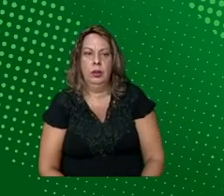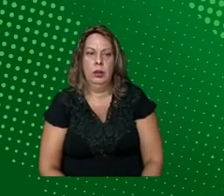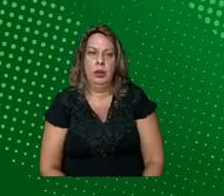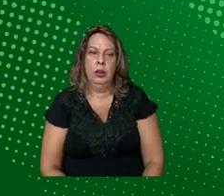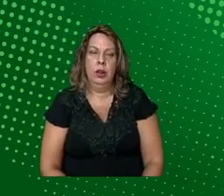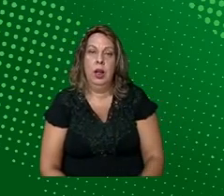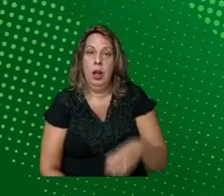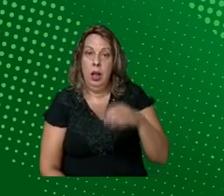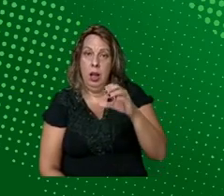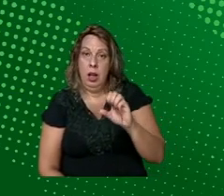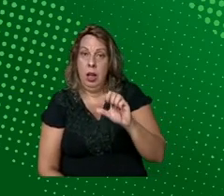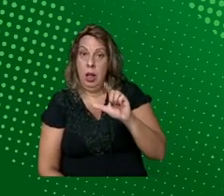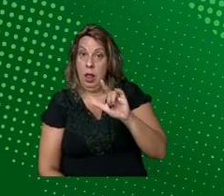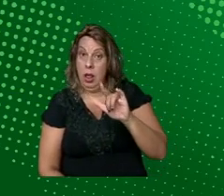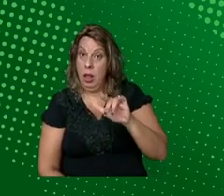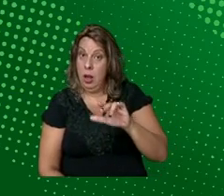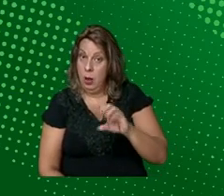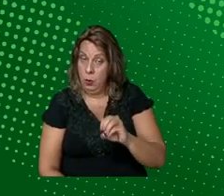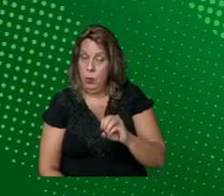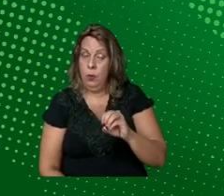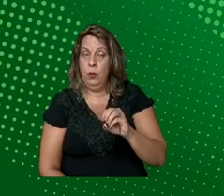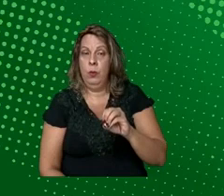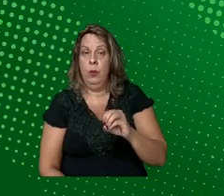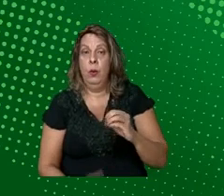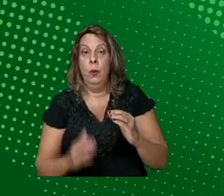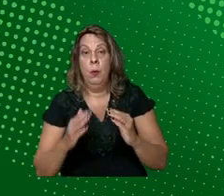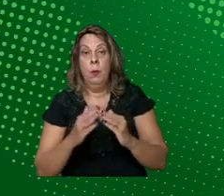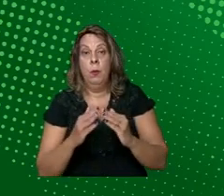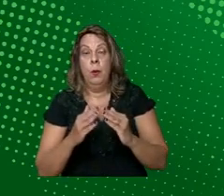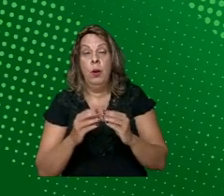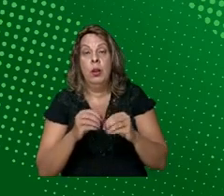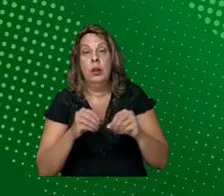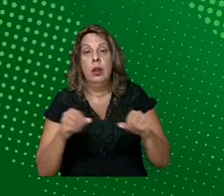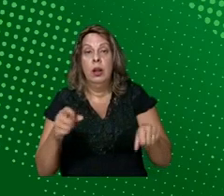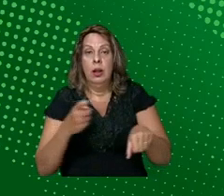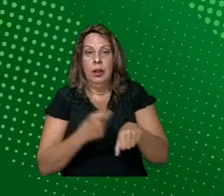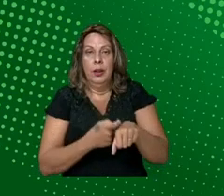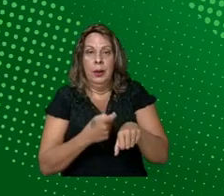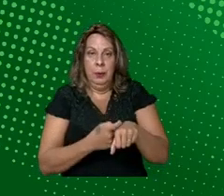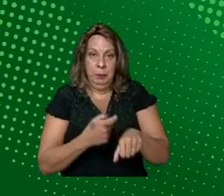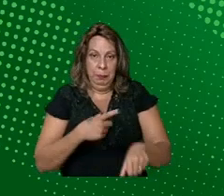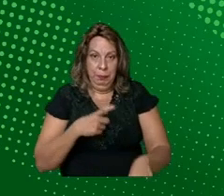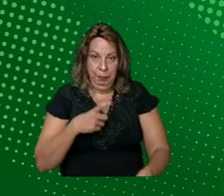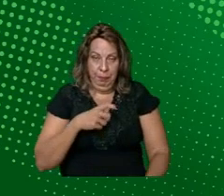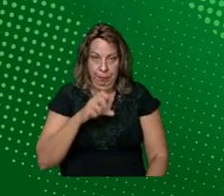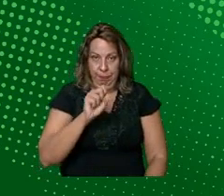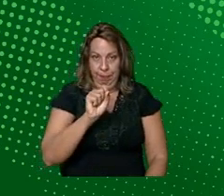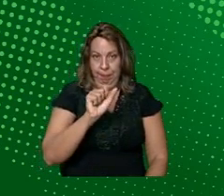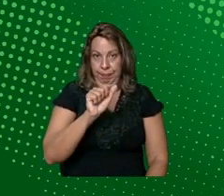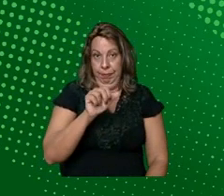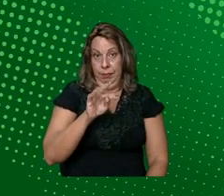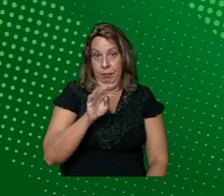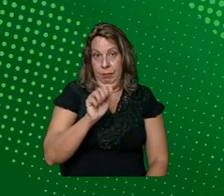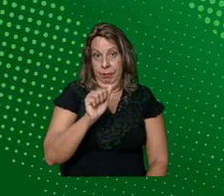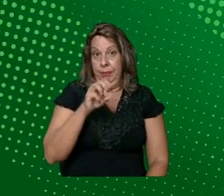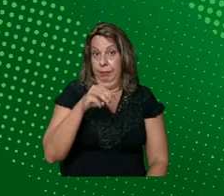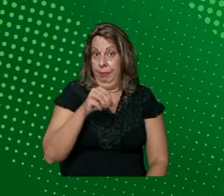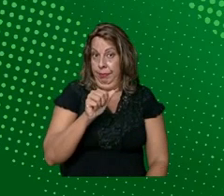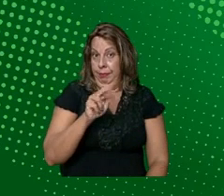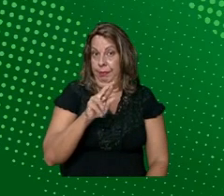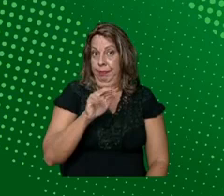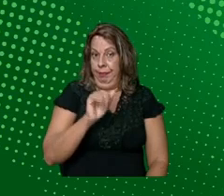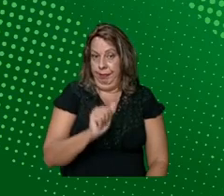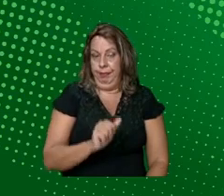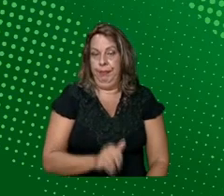117892. Eliano Murilo Leite, morador do Santa Maria, aqui em Aracaju. Jaine foi a pé quente da regional